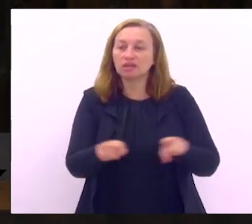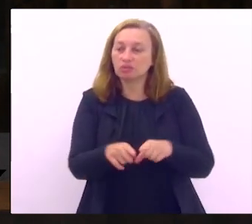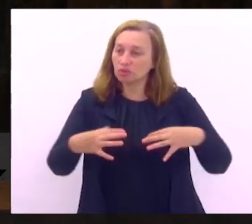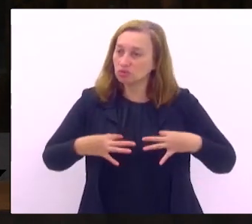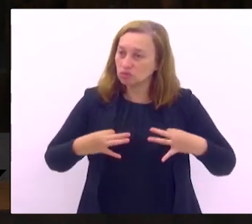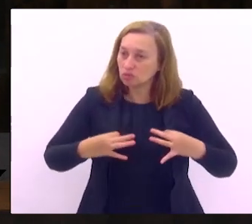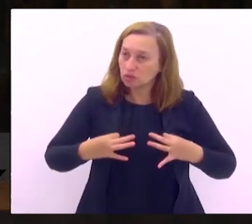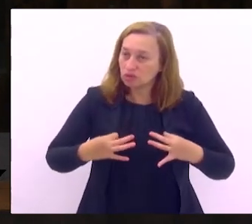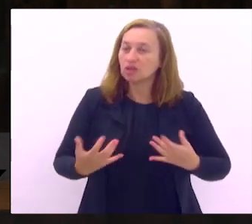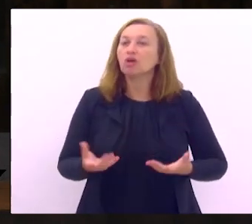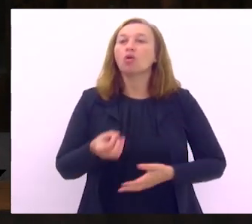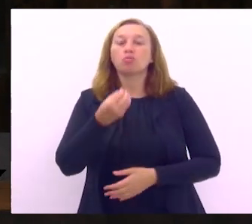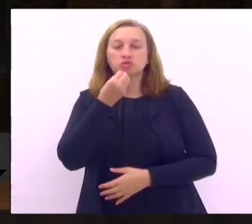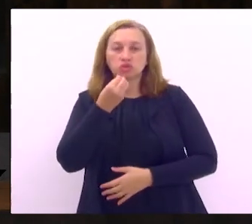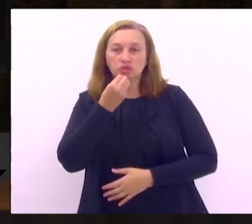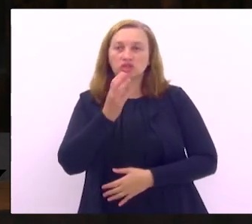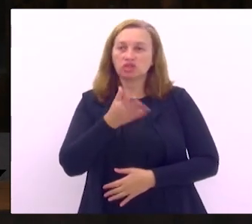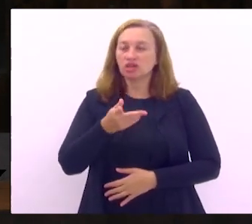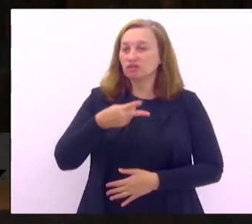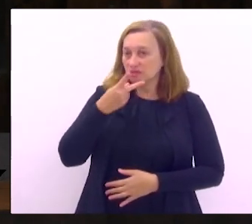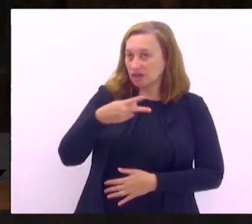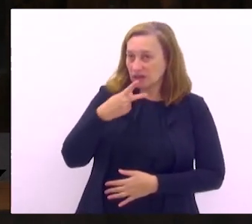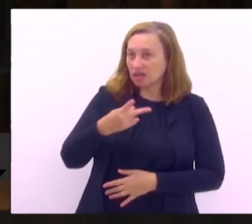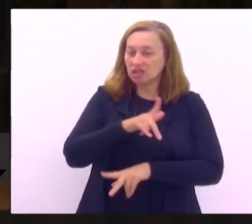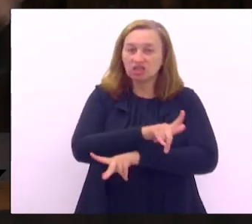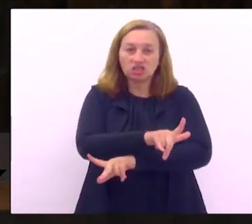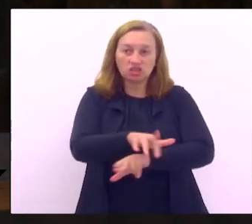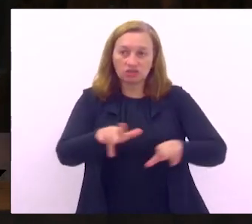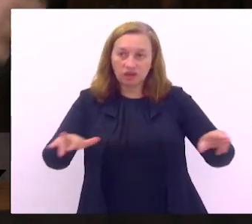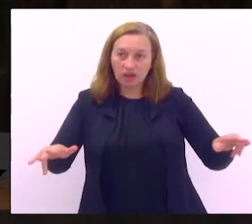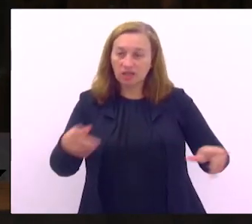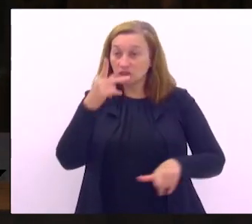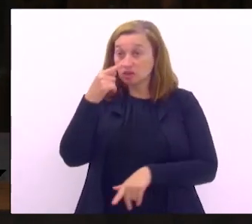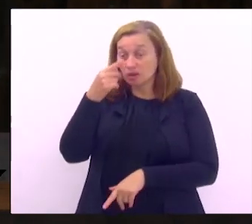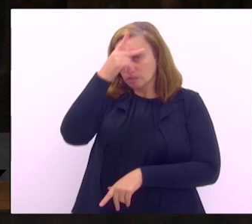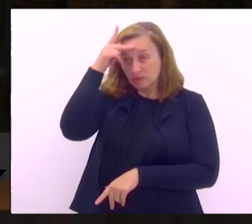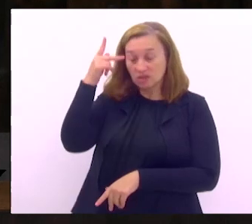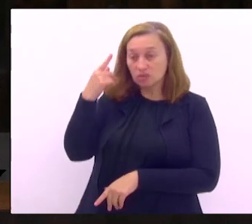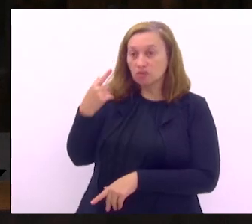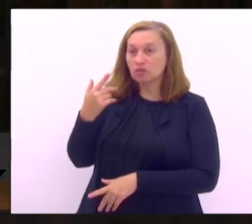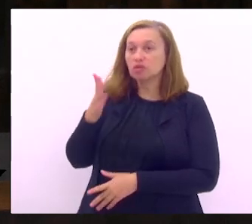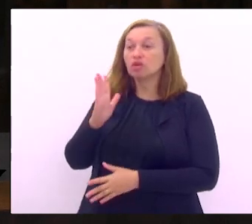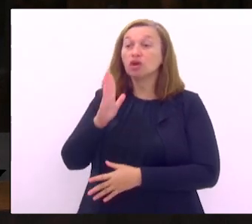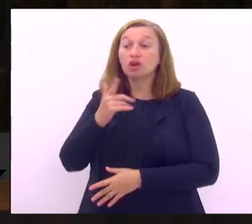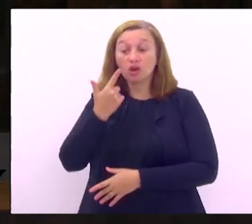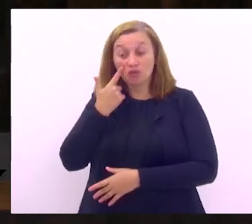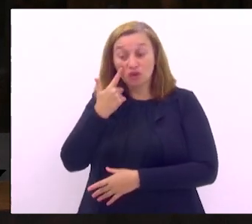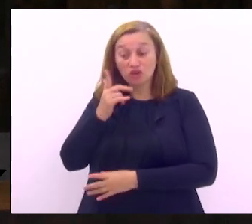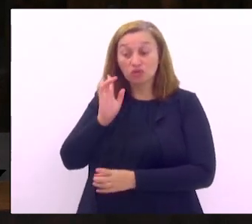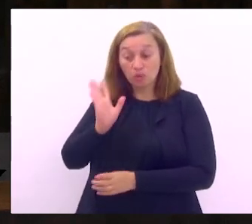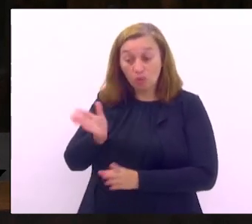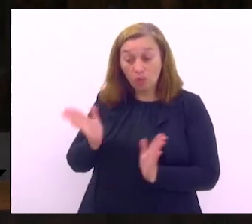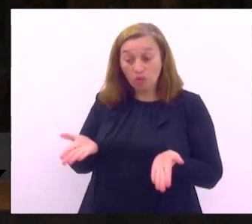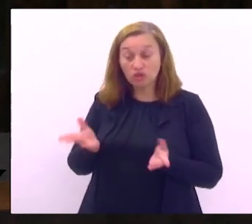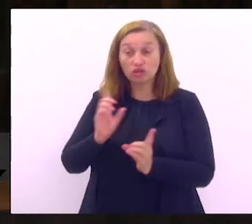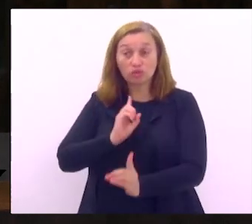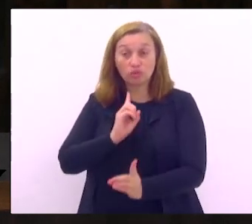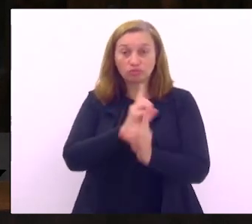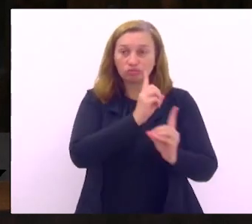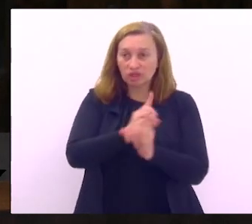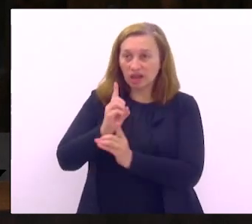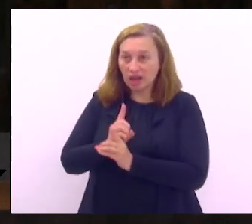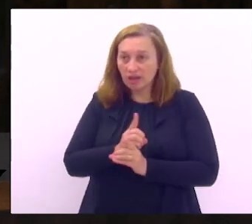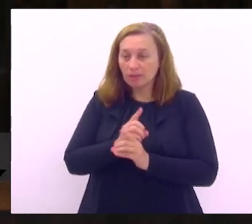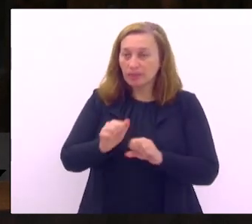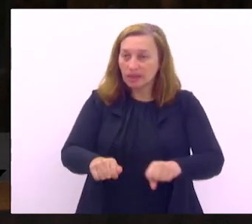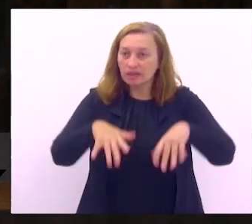disposição, como tive a oportunidade de fazer com diversos agentes que eu hoje volto a reencontrar aqui nesse plenário,